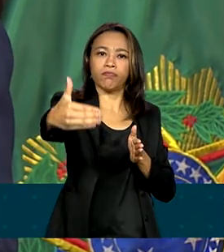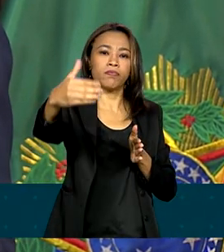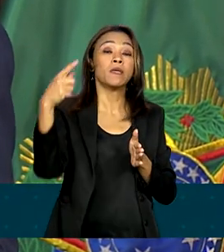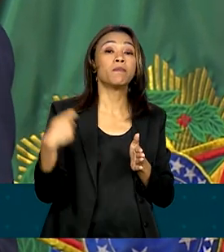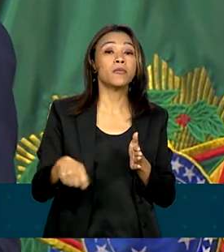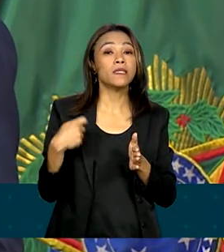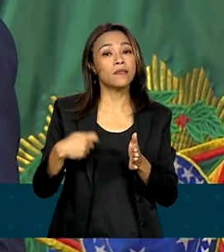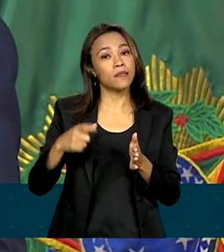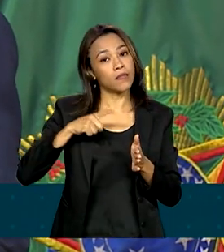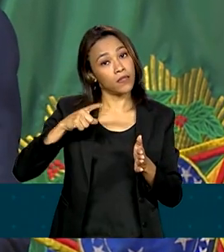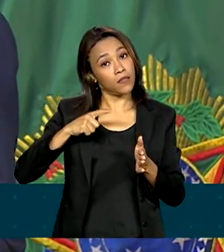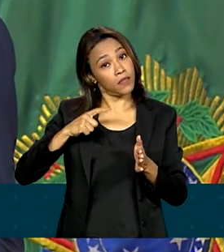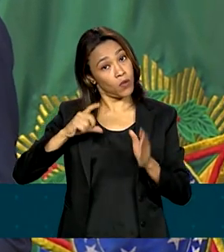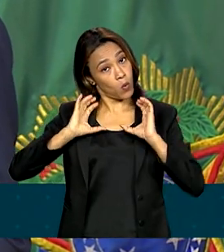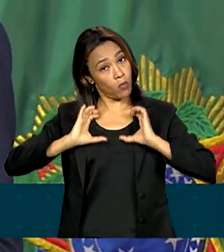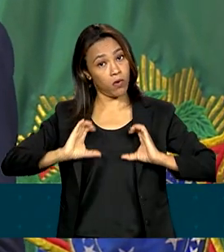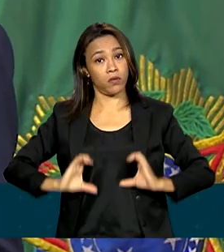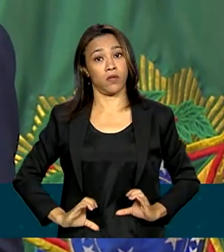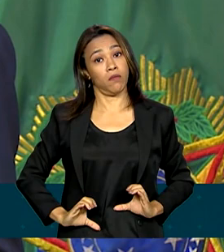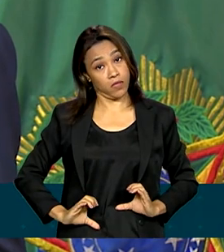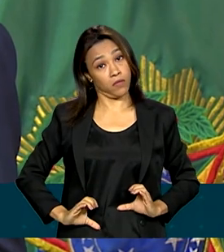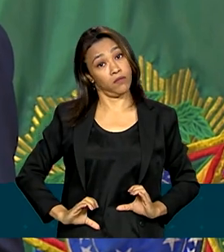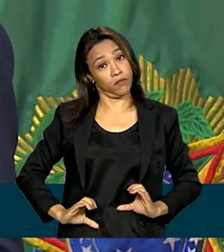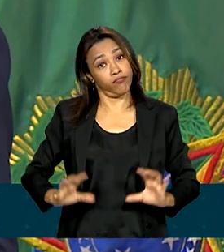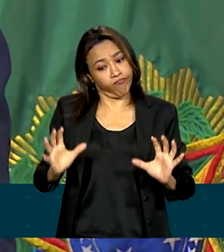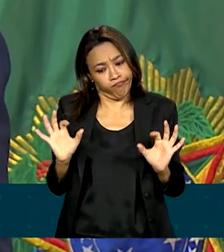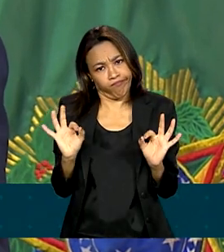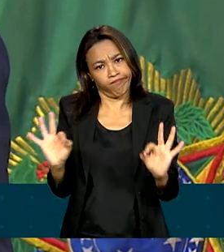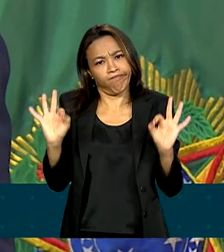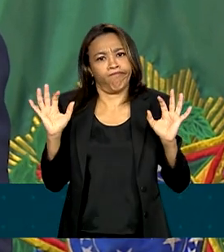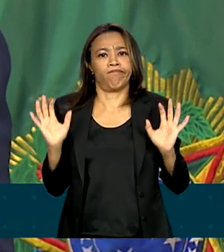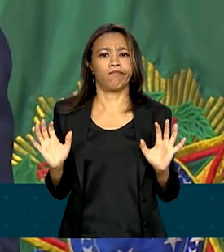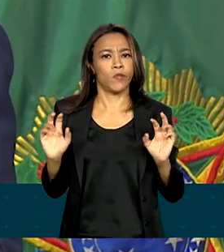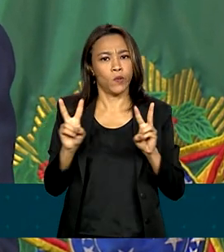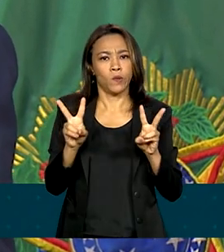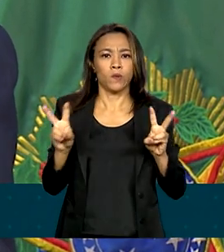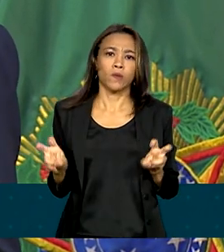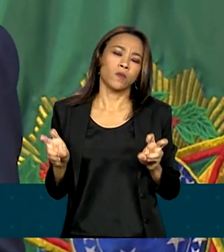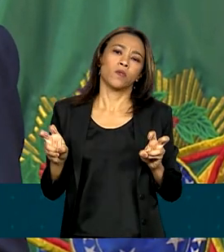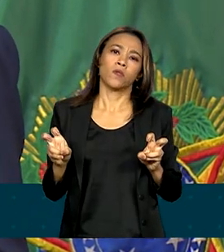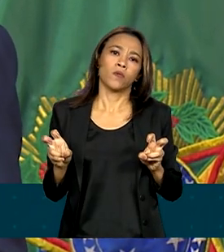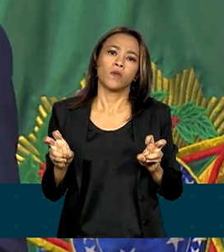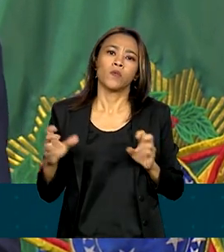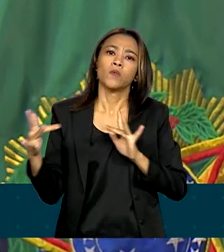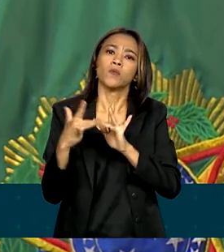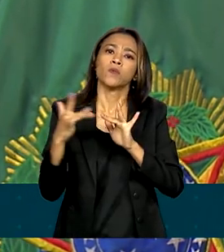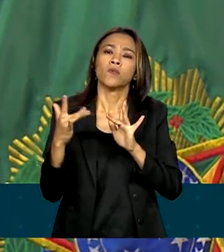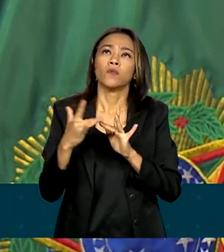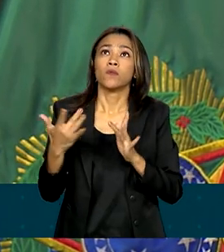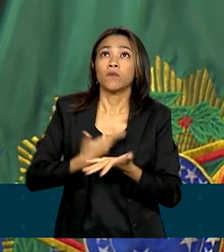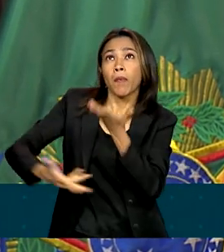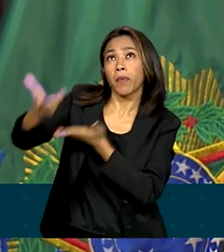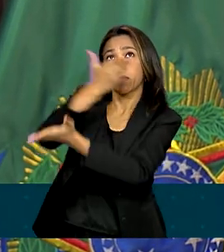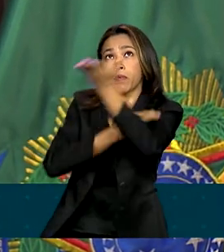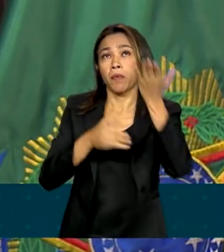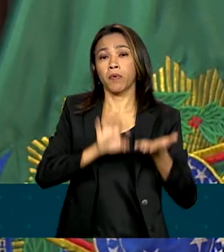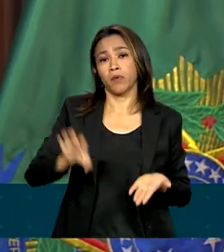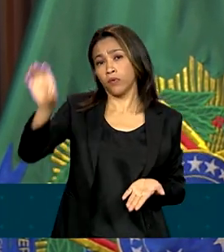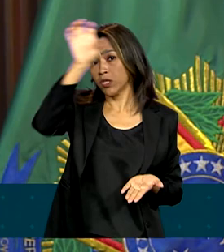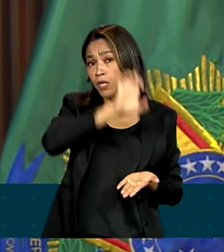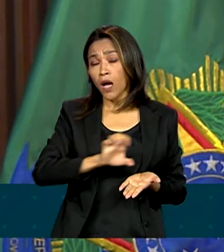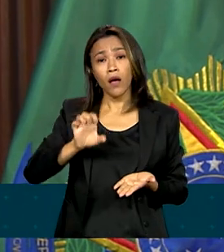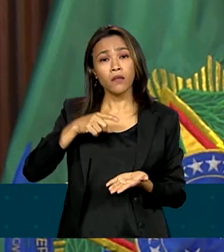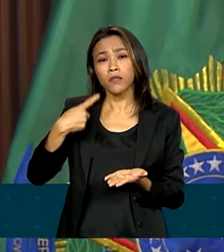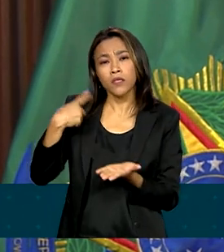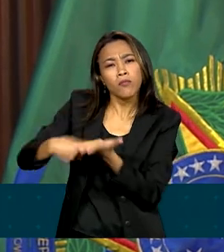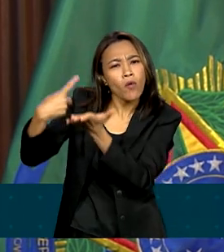que ter um comportamento minimamente civilizado em relação aos entes federados que compartilham